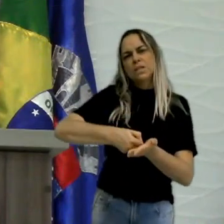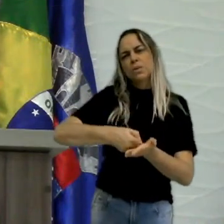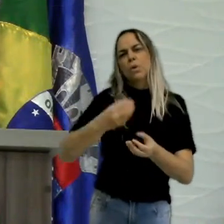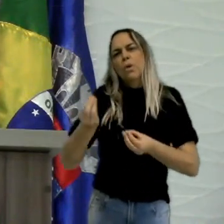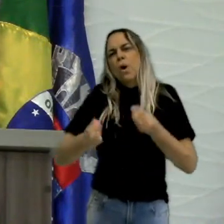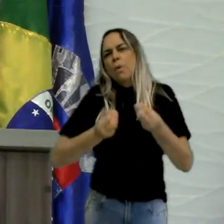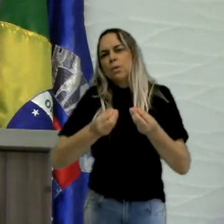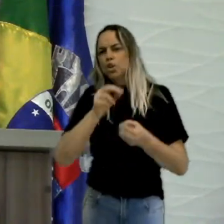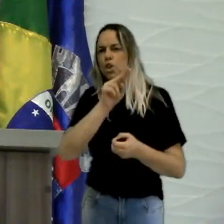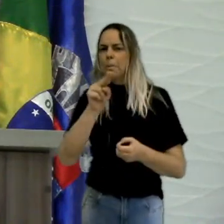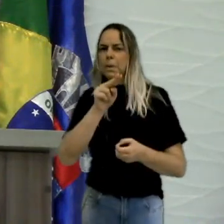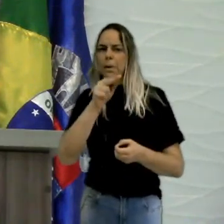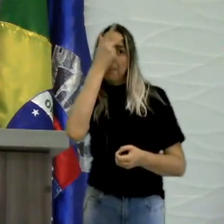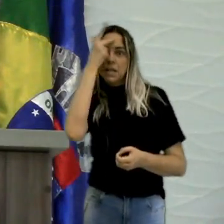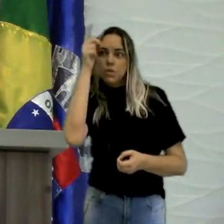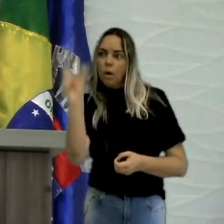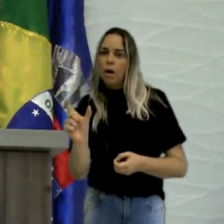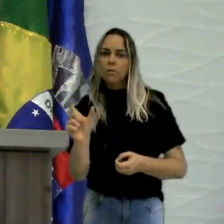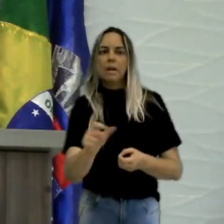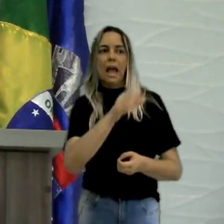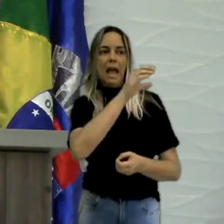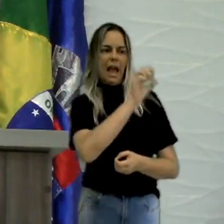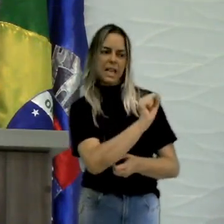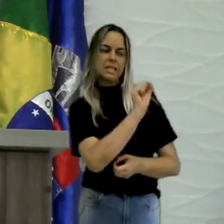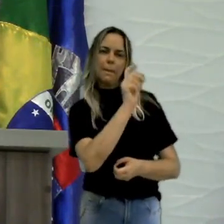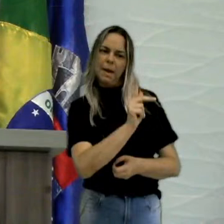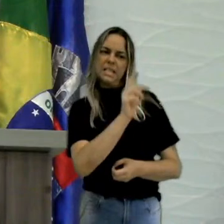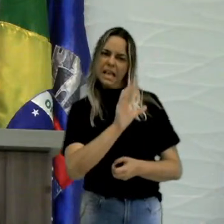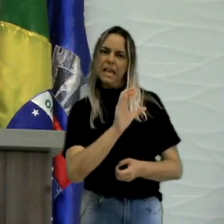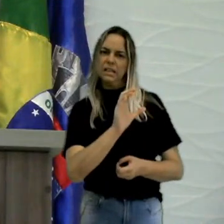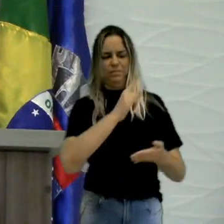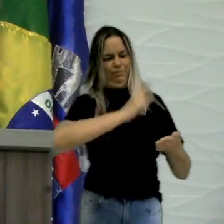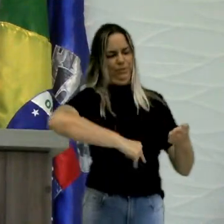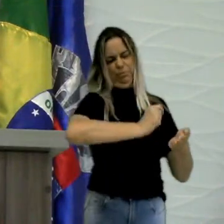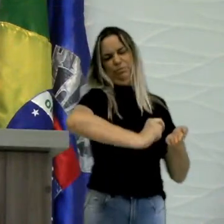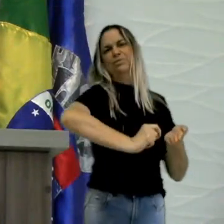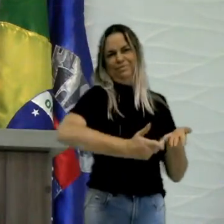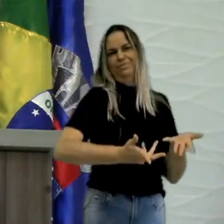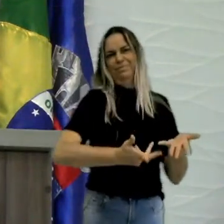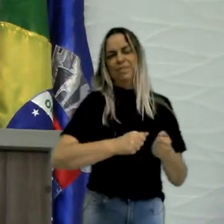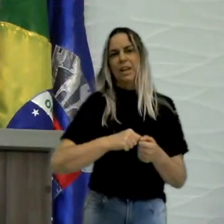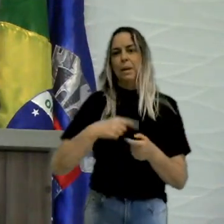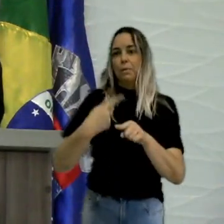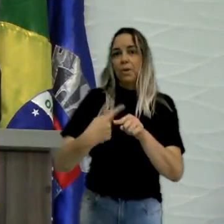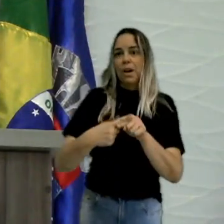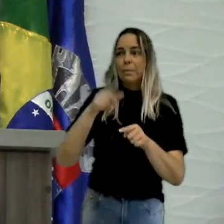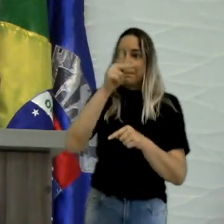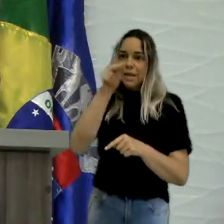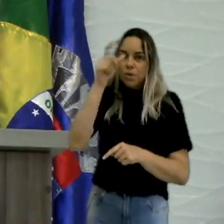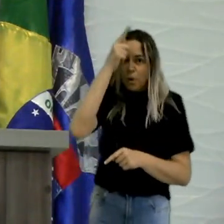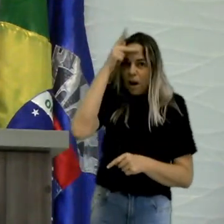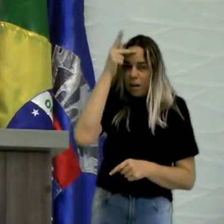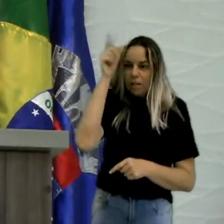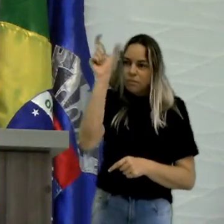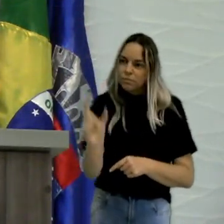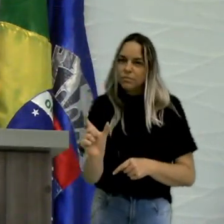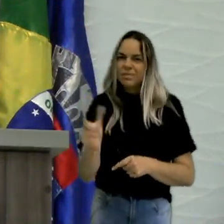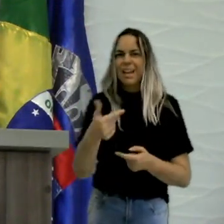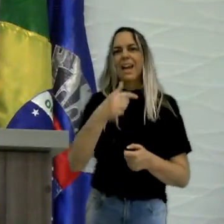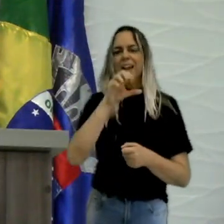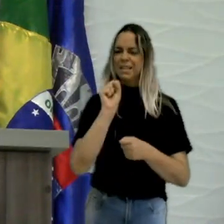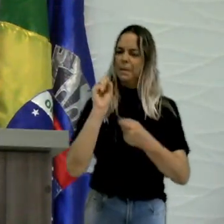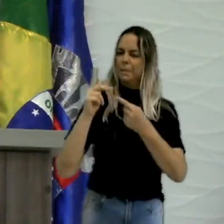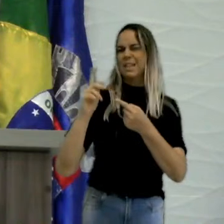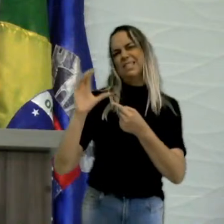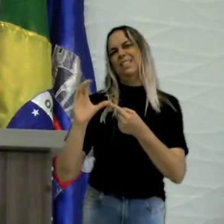nome do povo no SPC, quando a gente vê aí que não chega água, mas chega a conta, o povo não paga e está o nome no SPC. E a